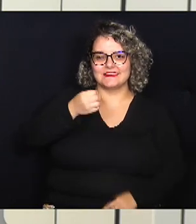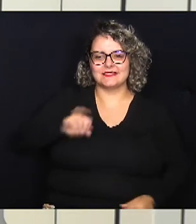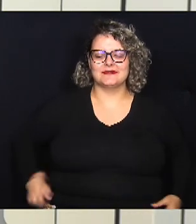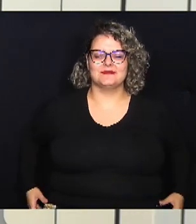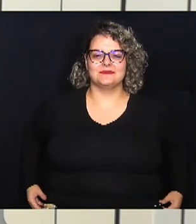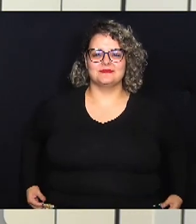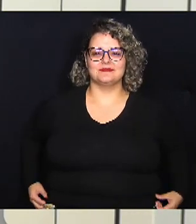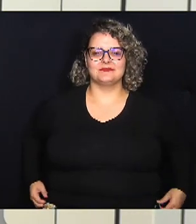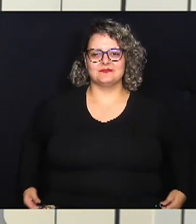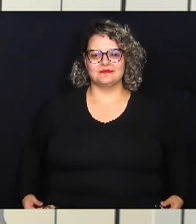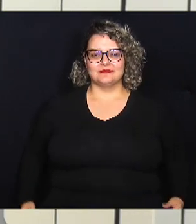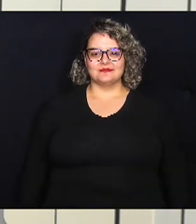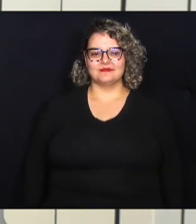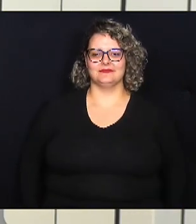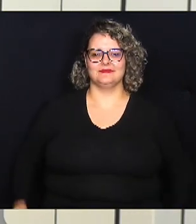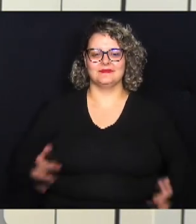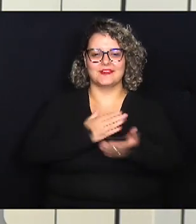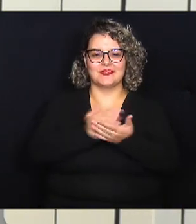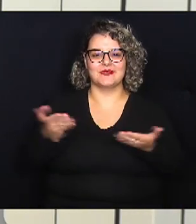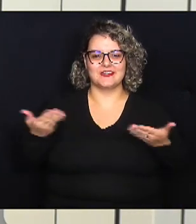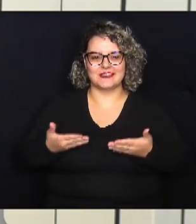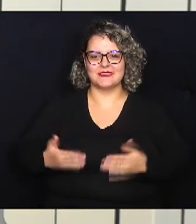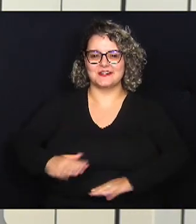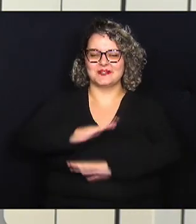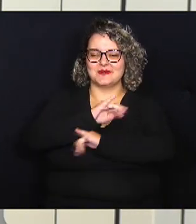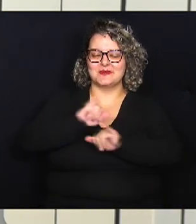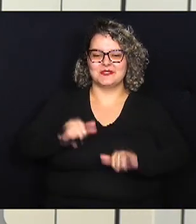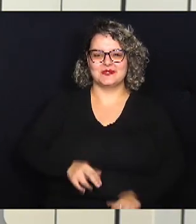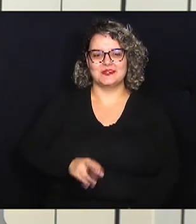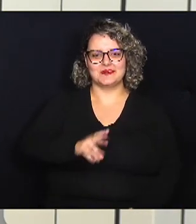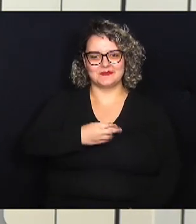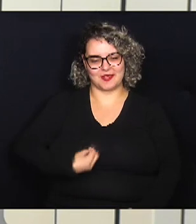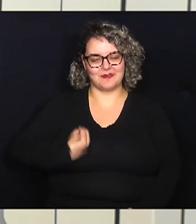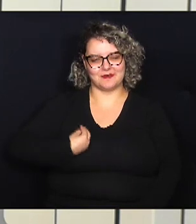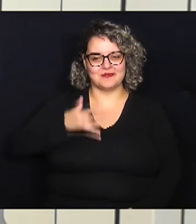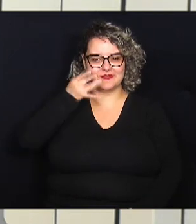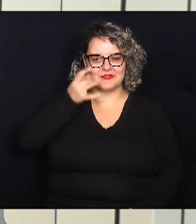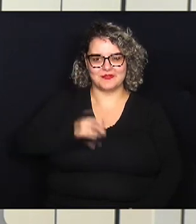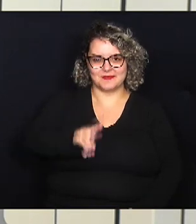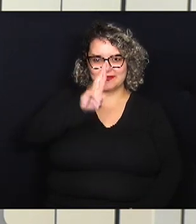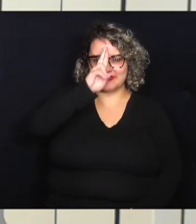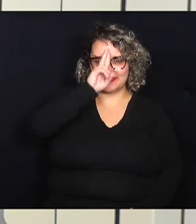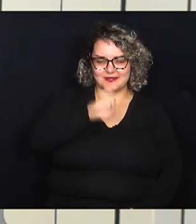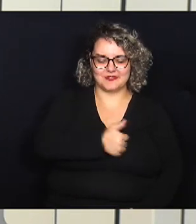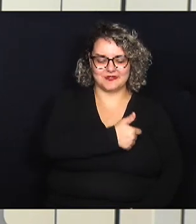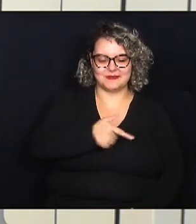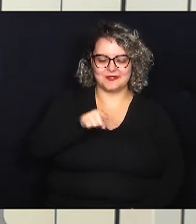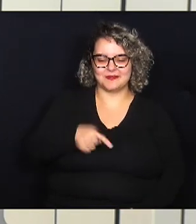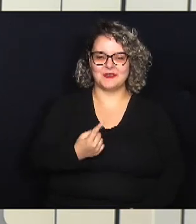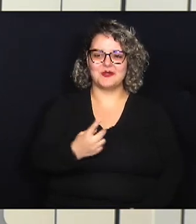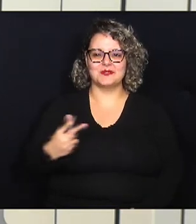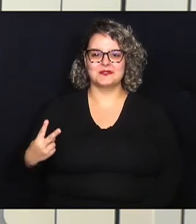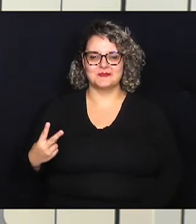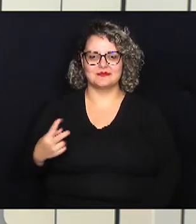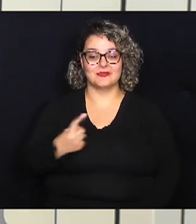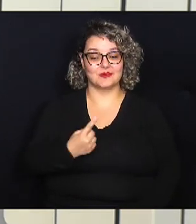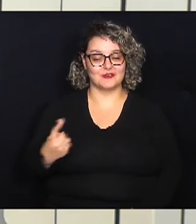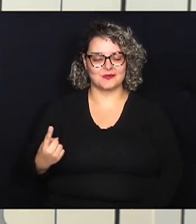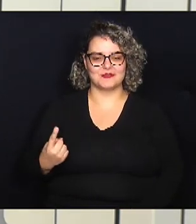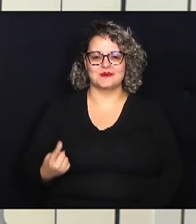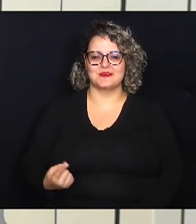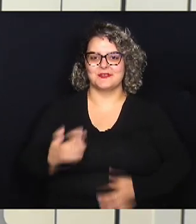o Câmara Notícia ao vivo, meio-dia mais 11 minutos. Muito obrigado, viu, pela sua companhia, pela